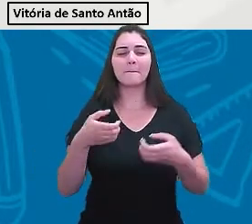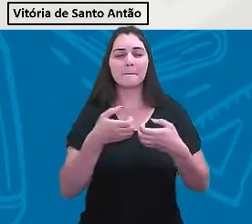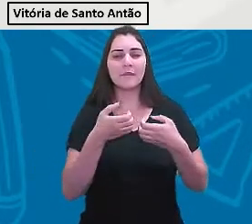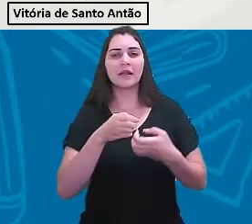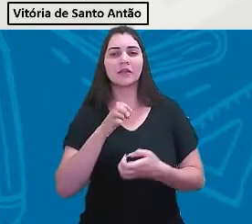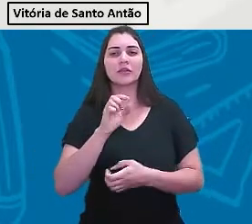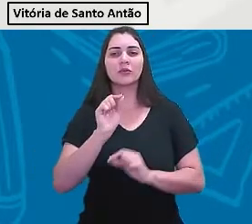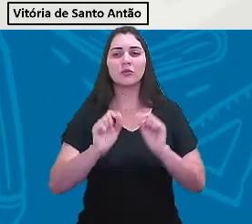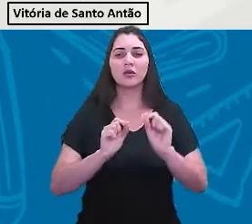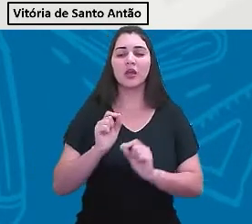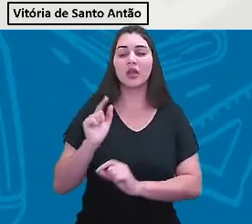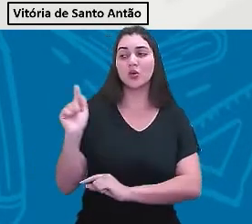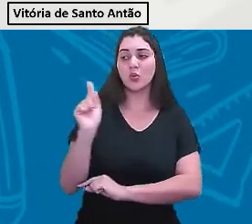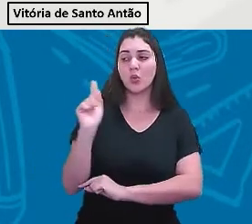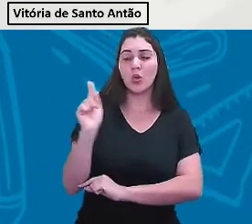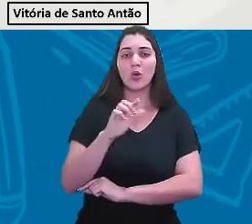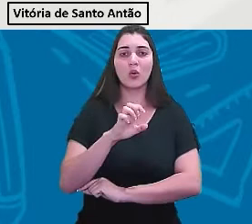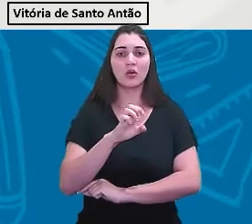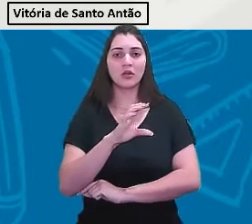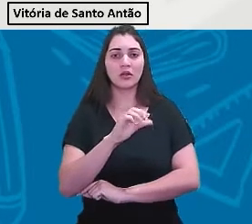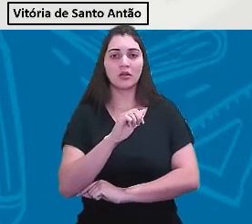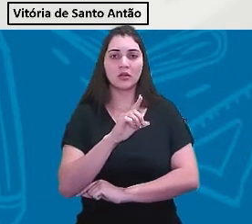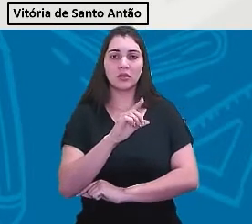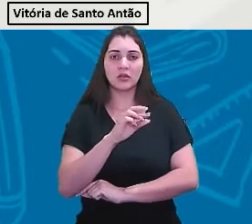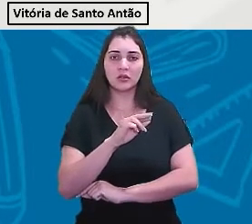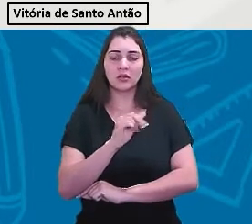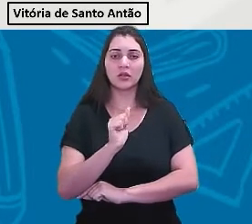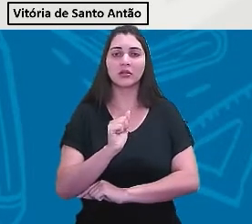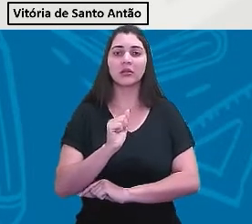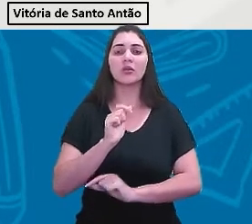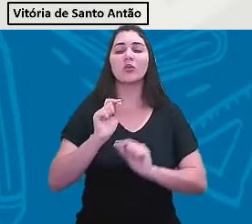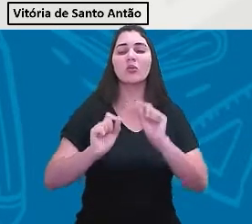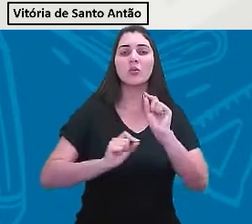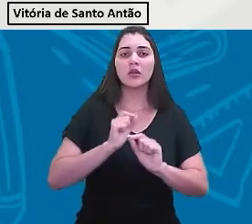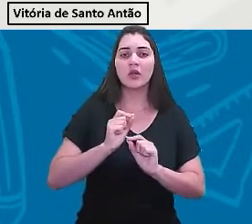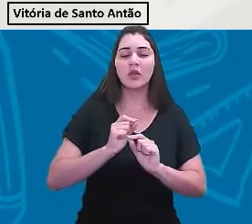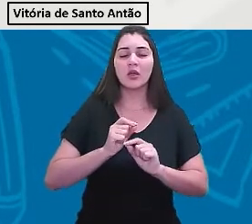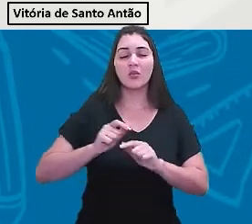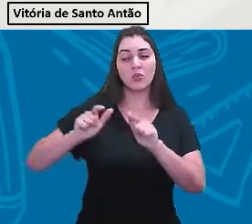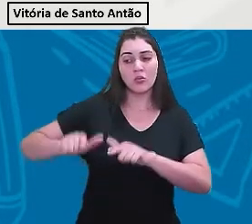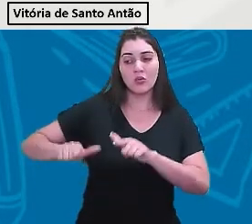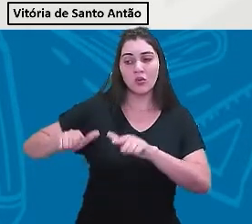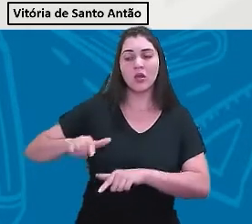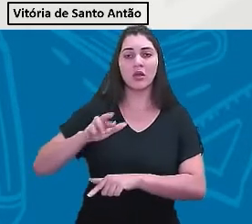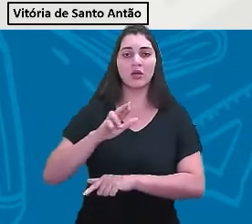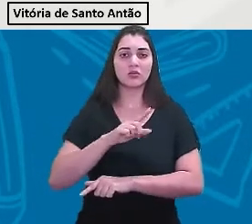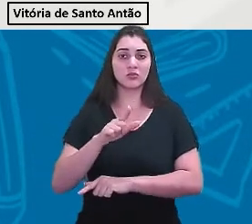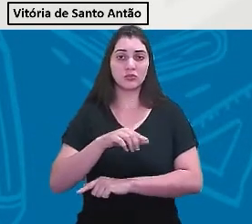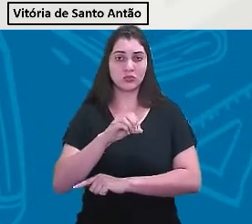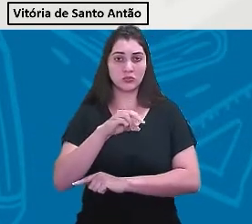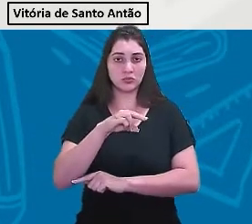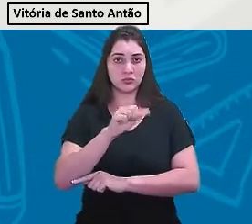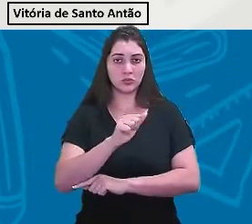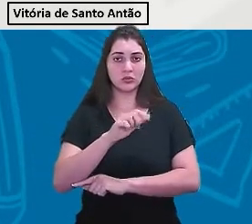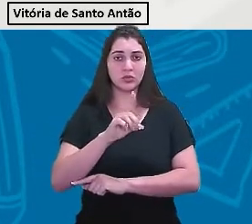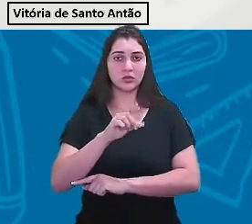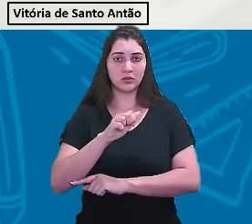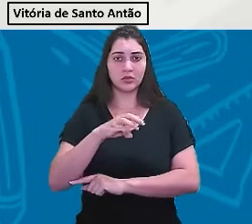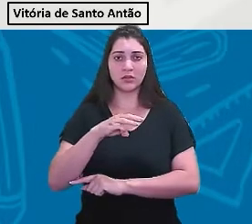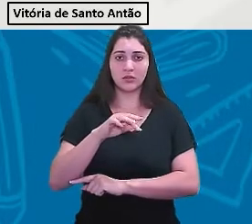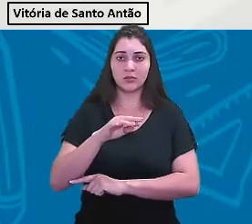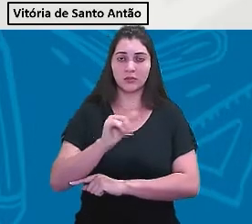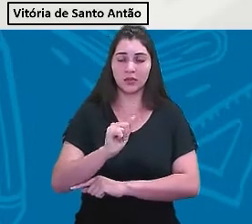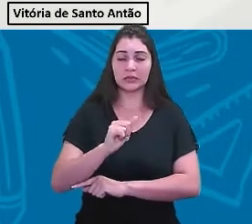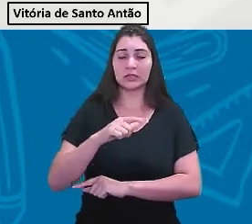Escada, Glória do Goitá, como a região da zona da mata, tá certo? Portanto, nós temos o